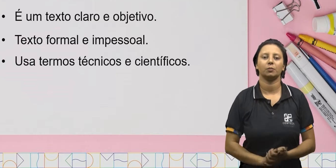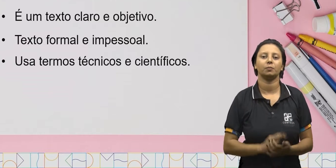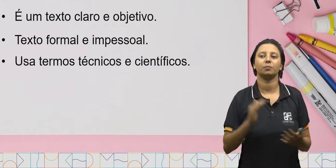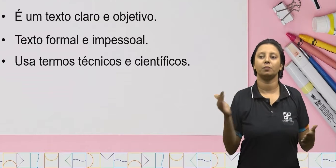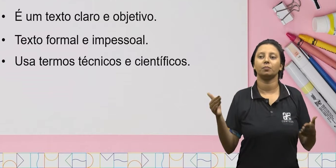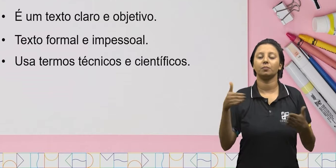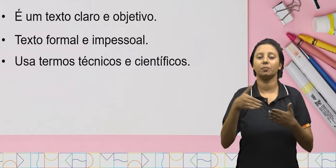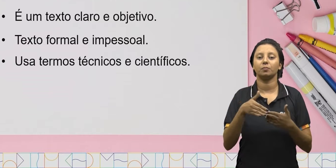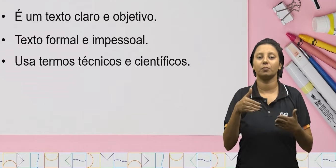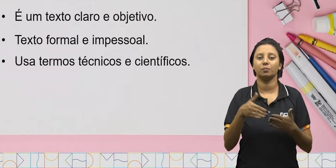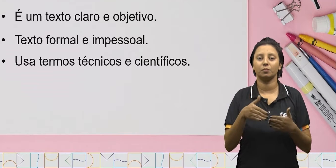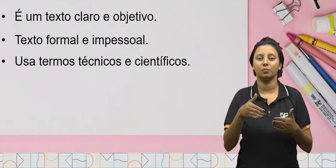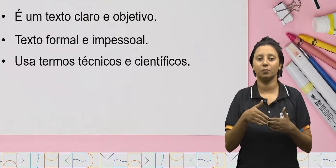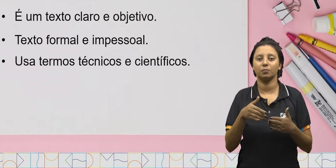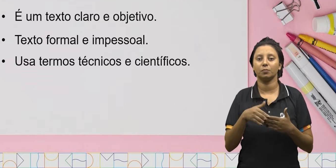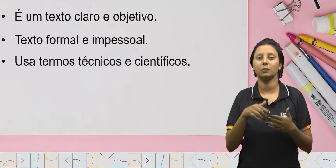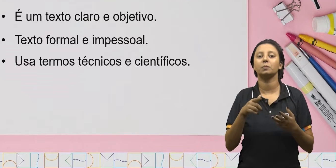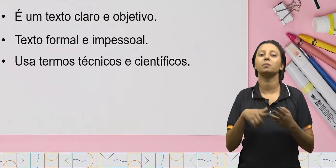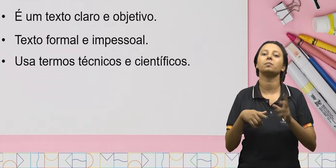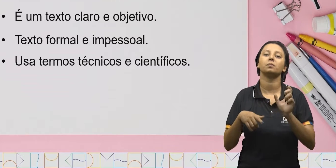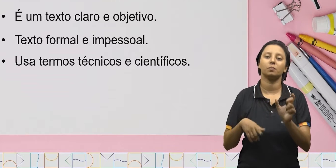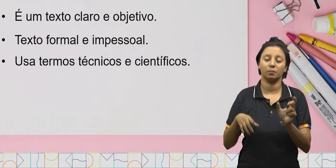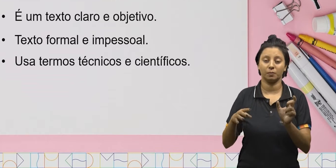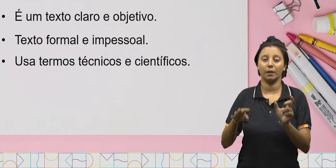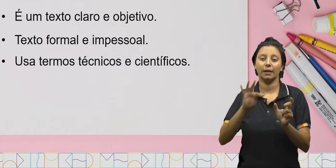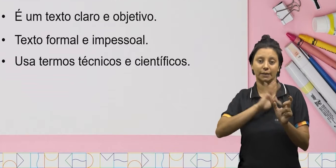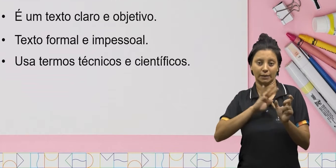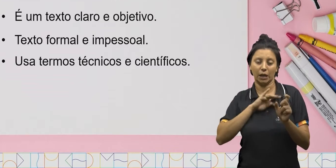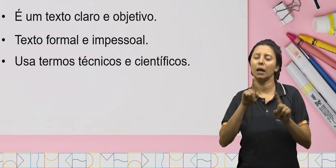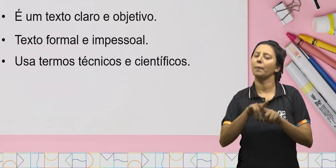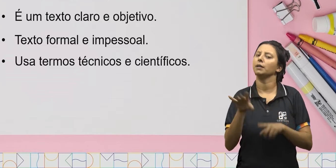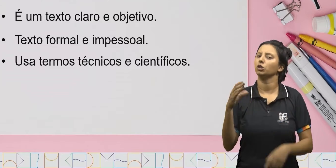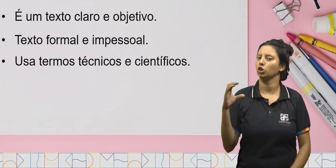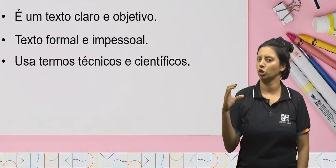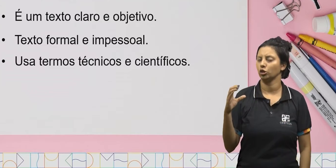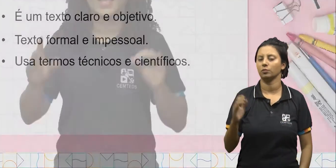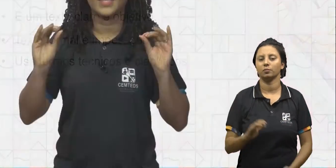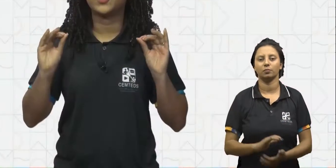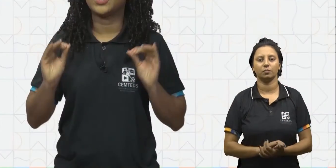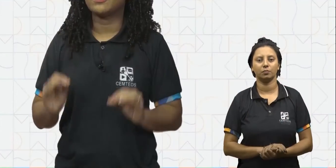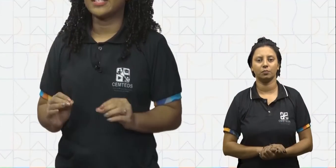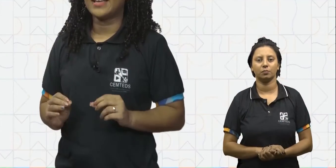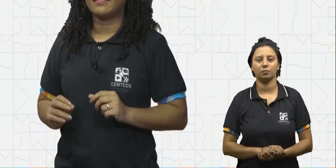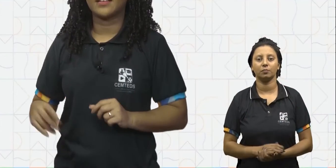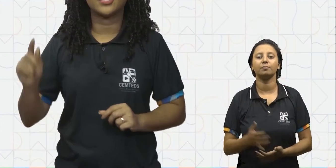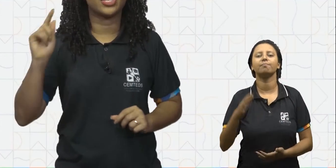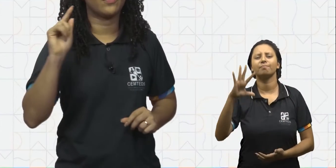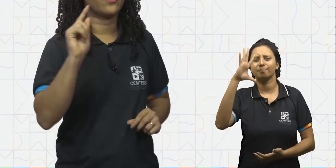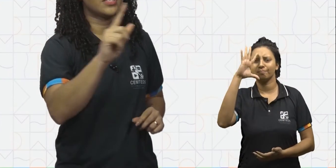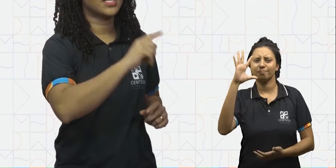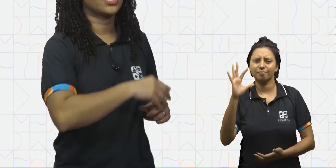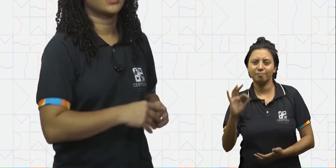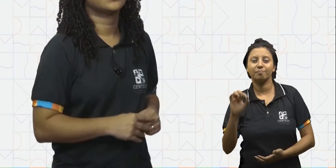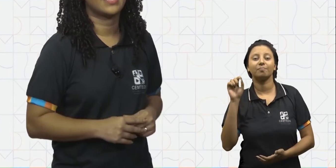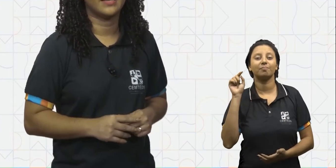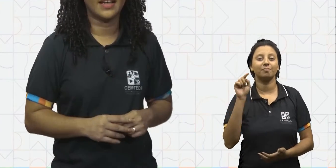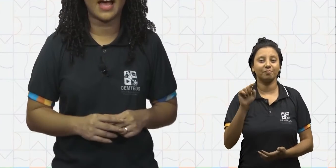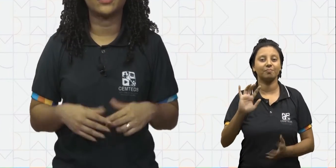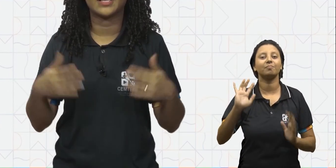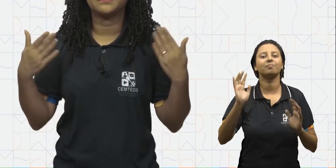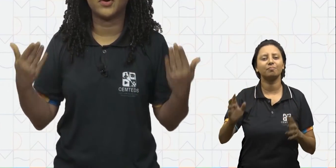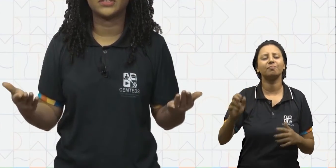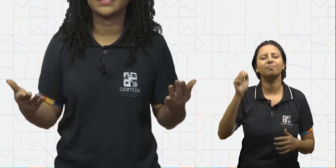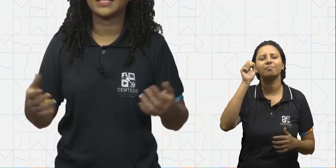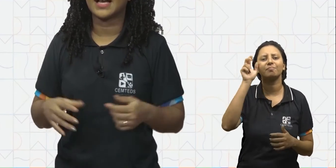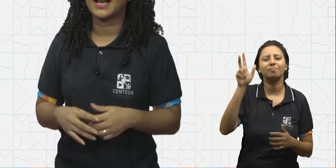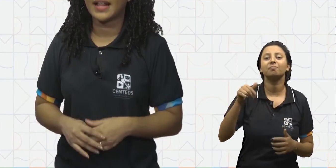último, usa termos técnicos e científicos. Eu tenho certeza de que você já está